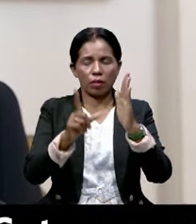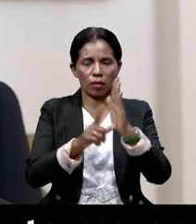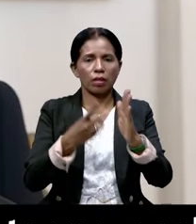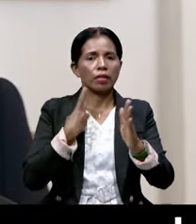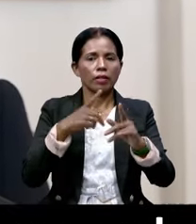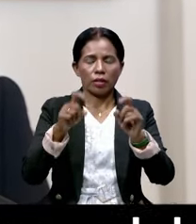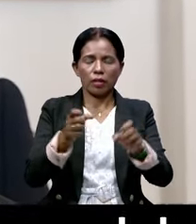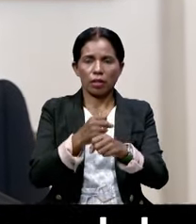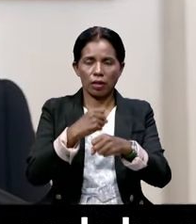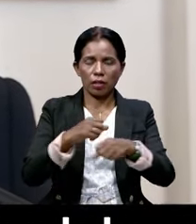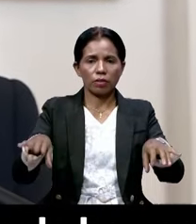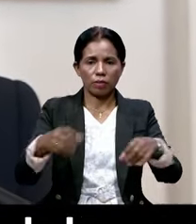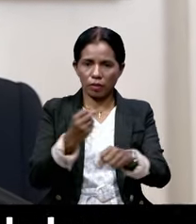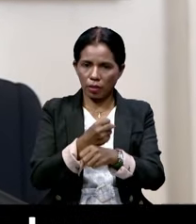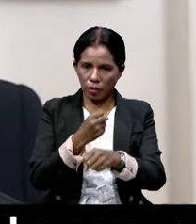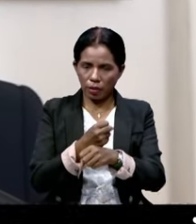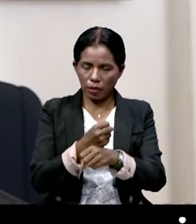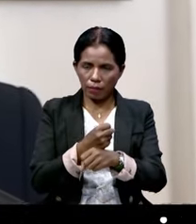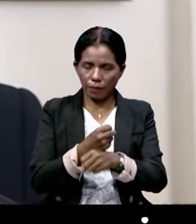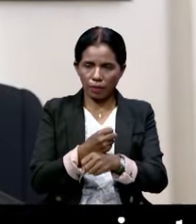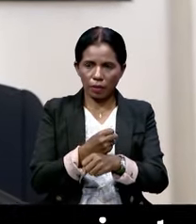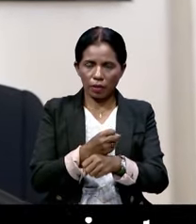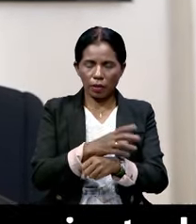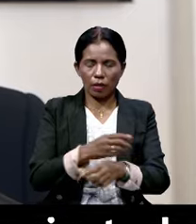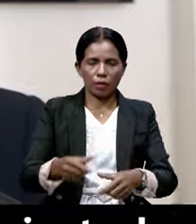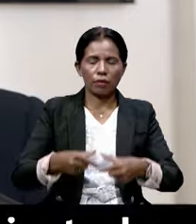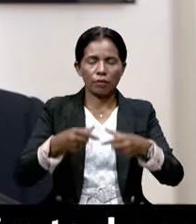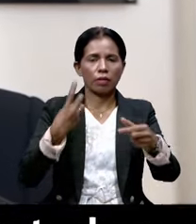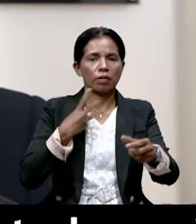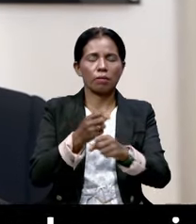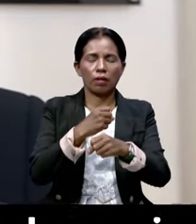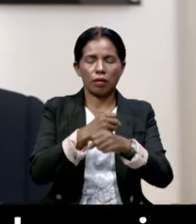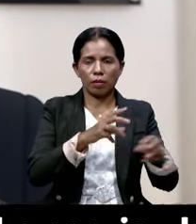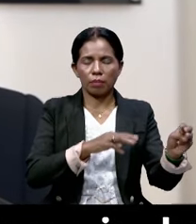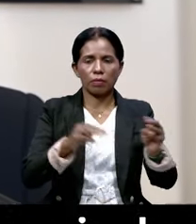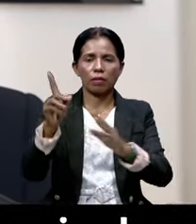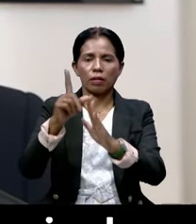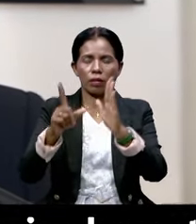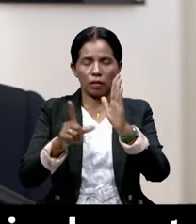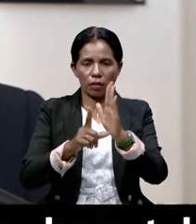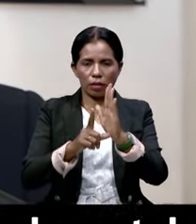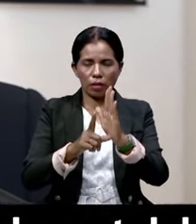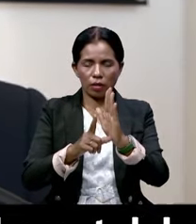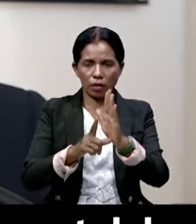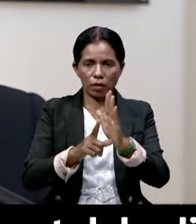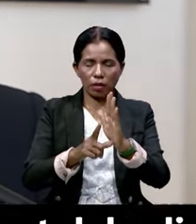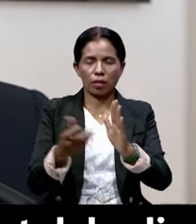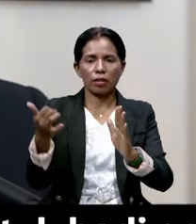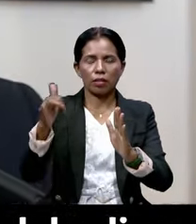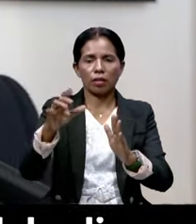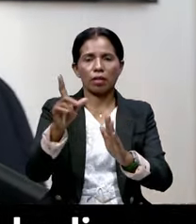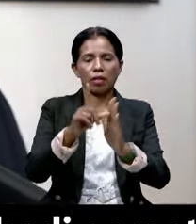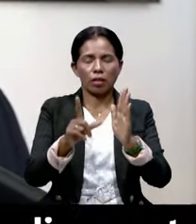que ter o esforço sire, e se for necessário, também ter a mesma alteração para ter um código penal, que a